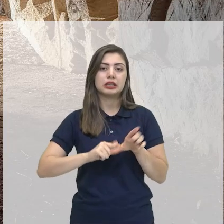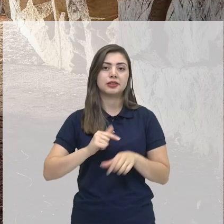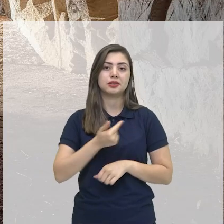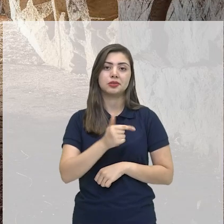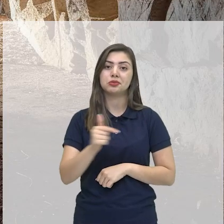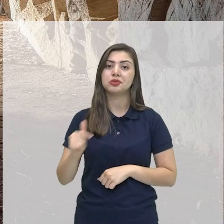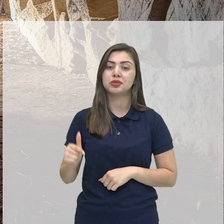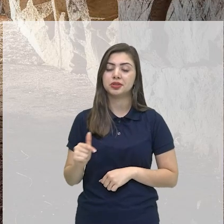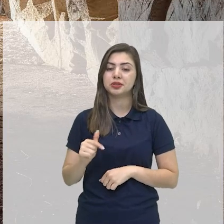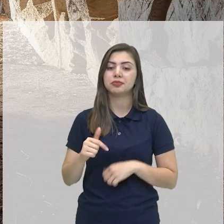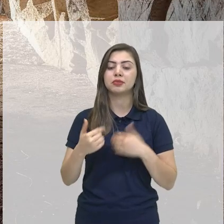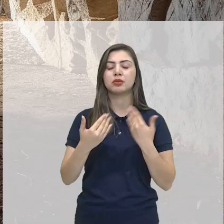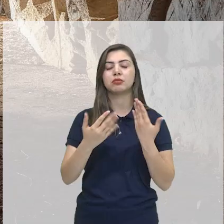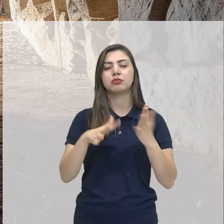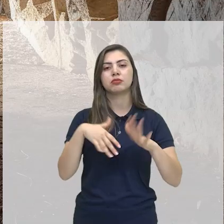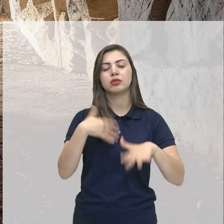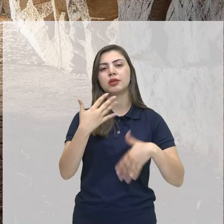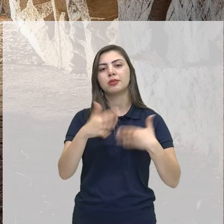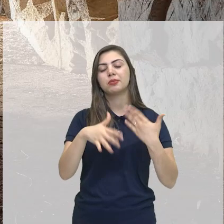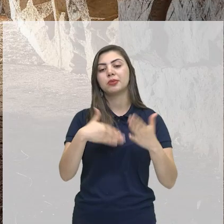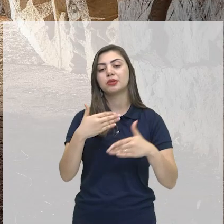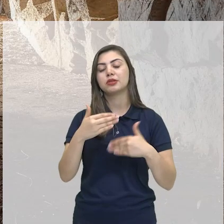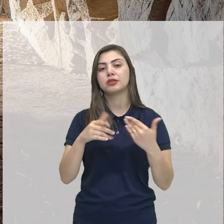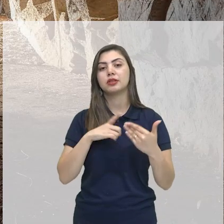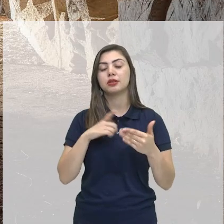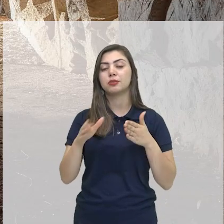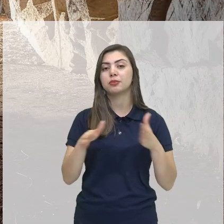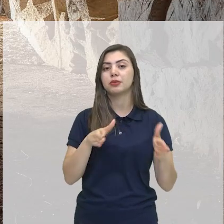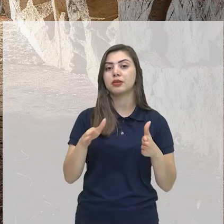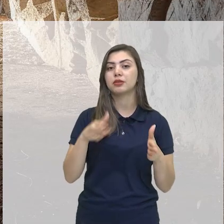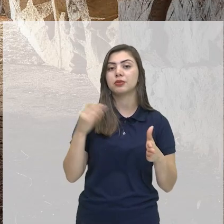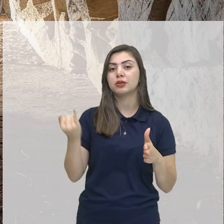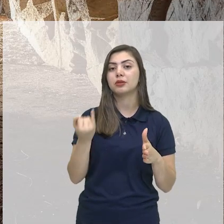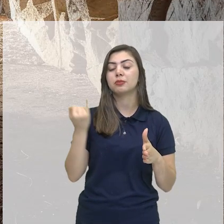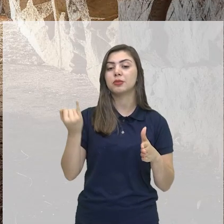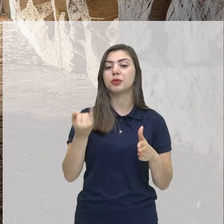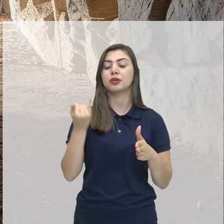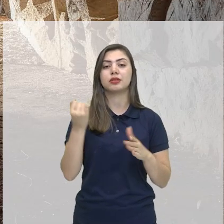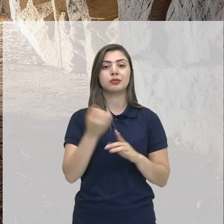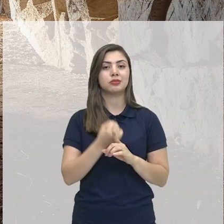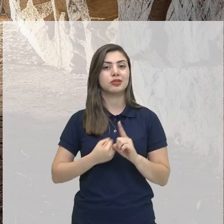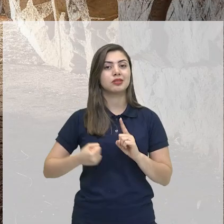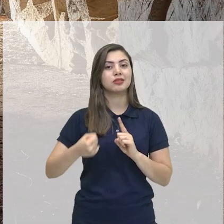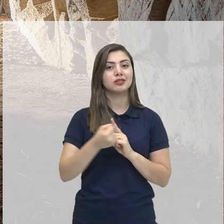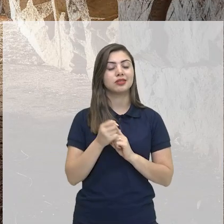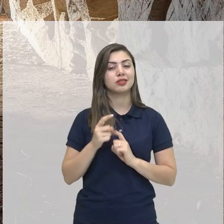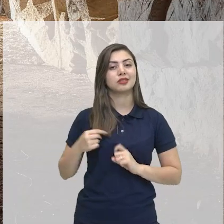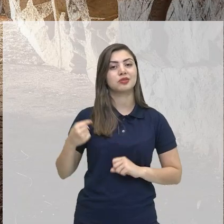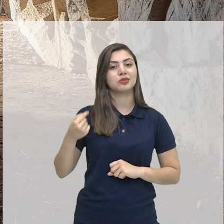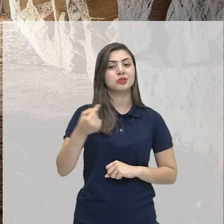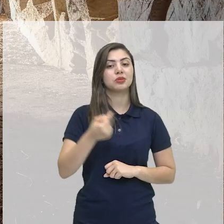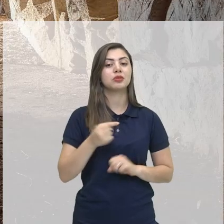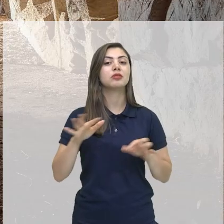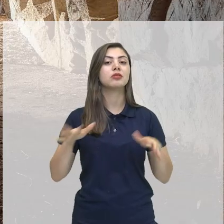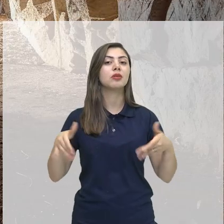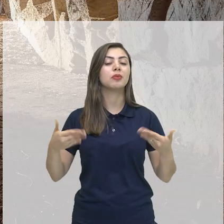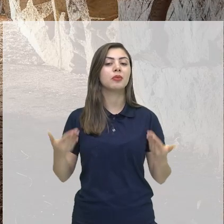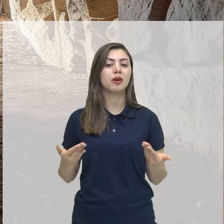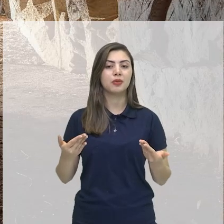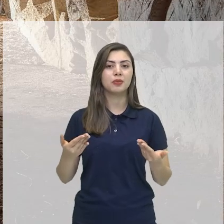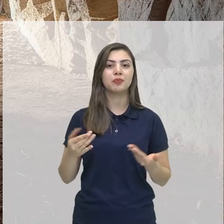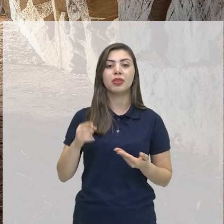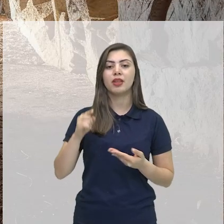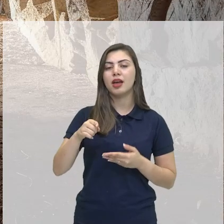que acontecesse. Então, tinha também um caráter místico aí, certo? Então, esse foi o primeiro